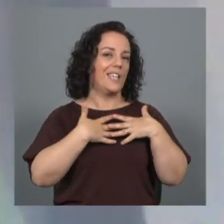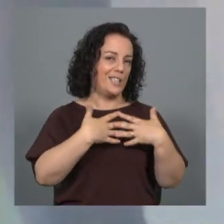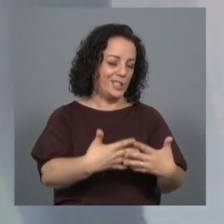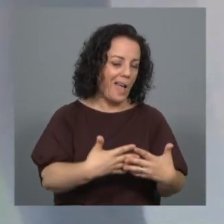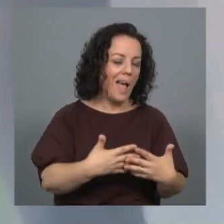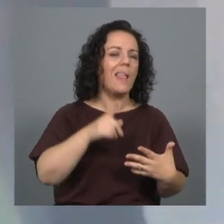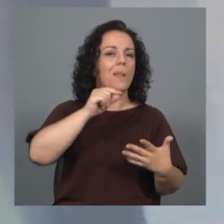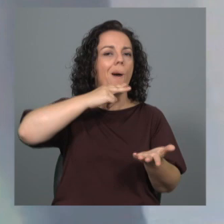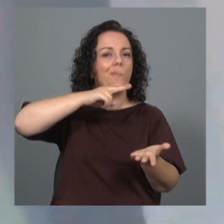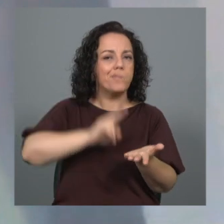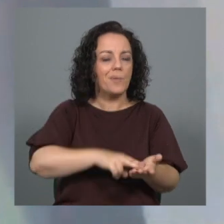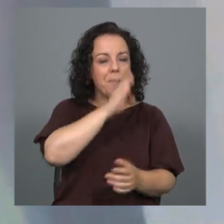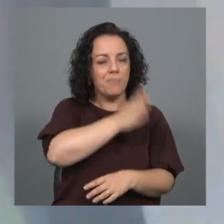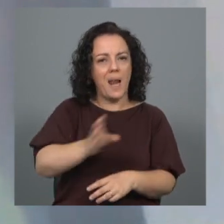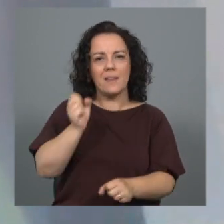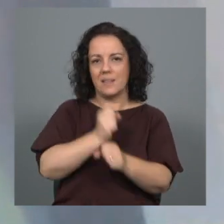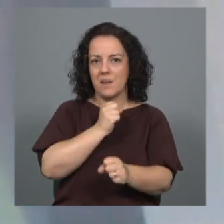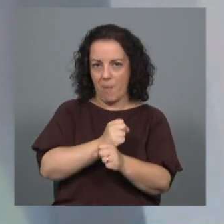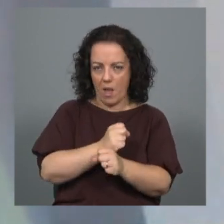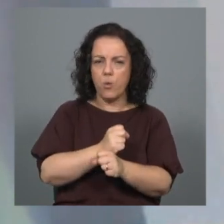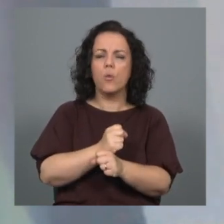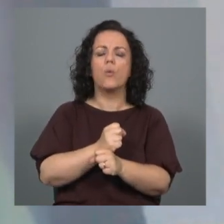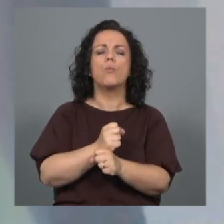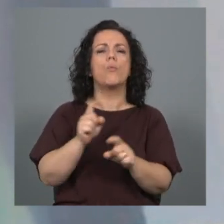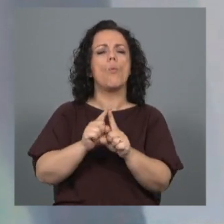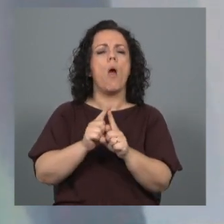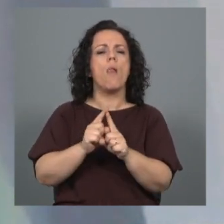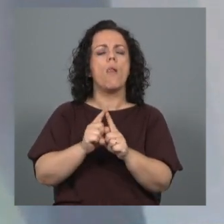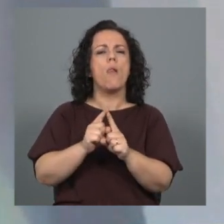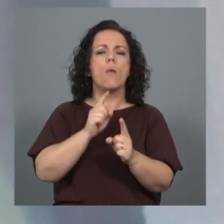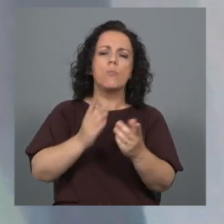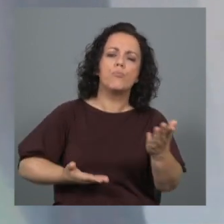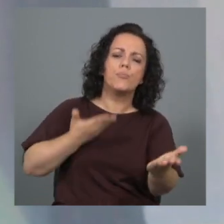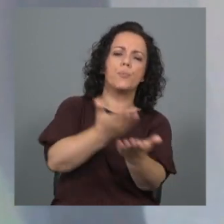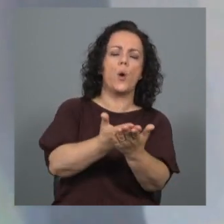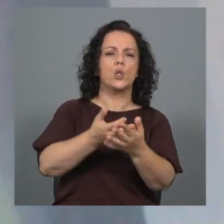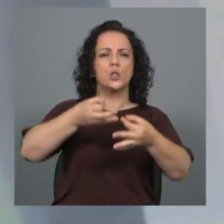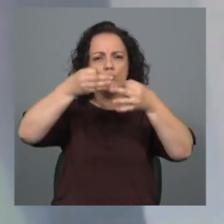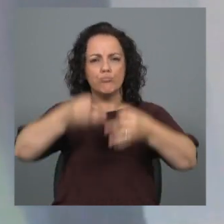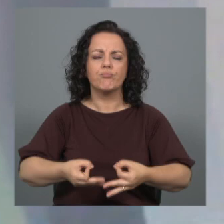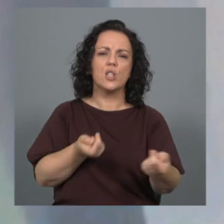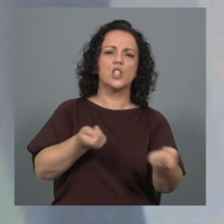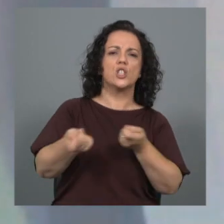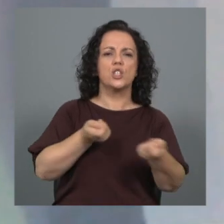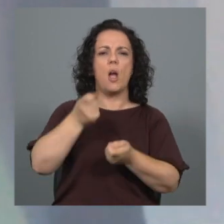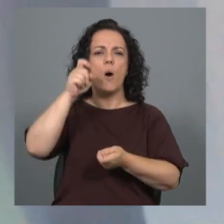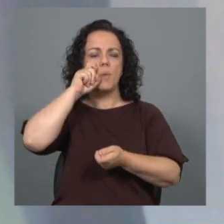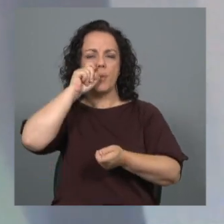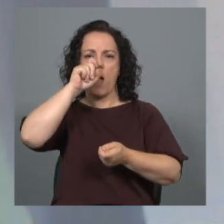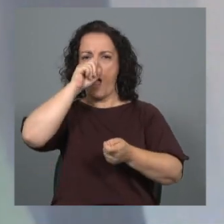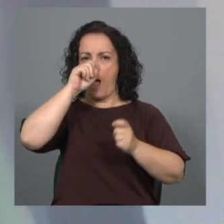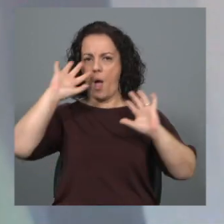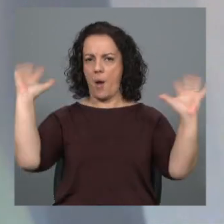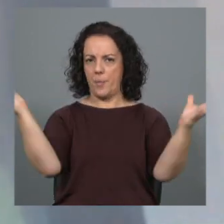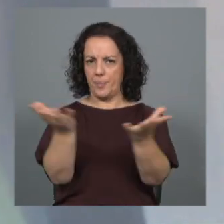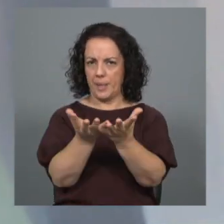conversa, mas procura mesmo levar propostas concretas para a proteção e gestão ambiental. Aqui,